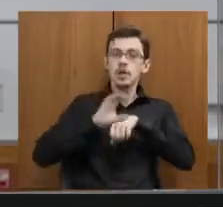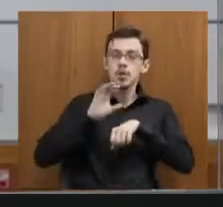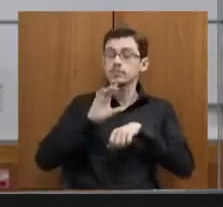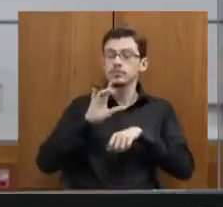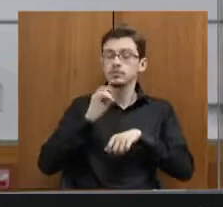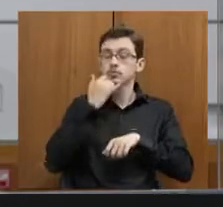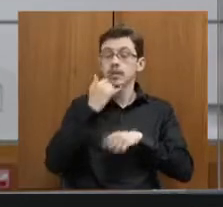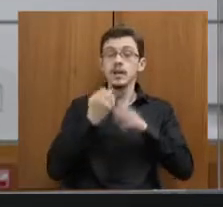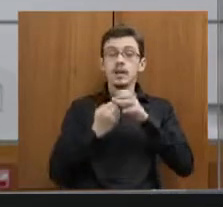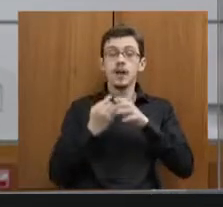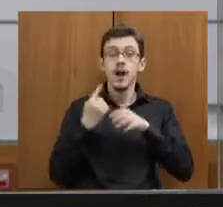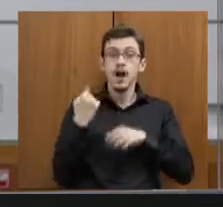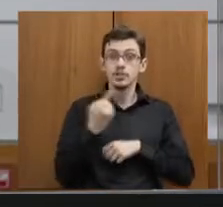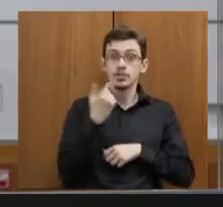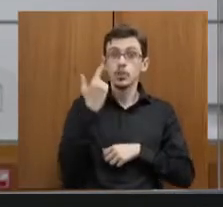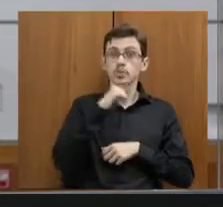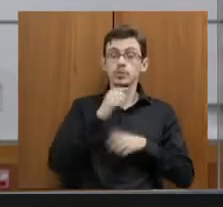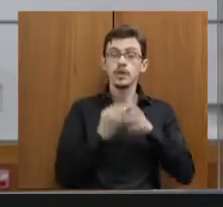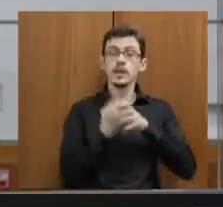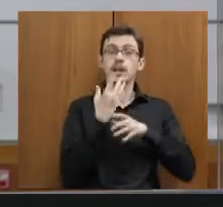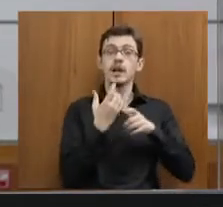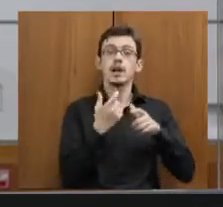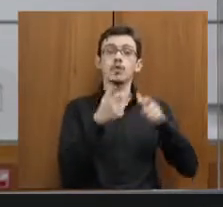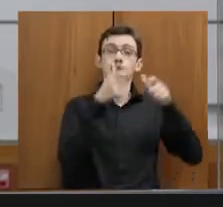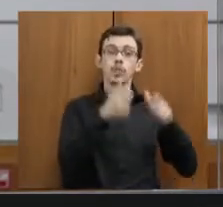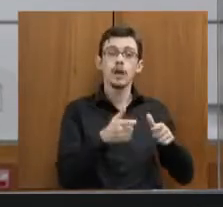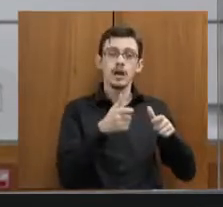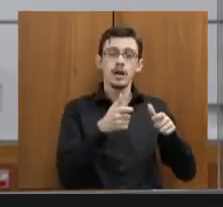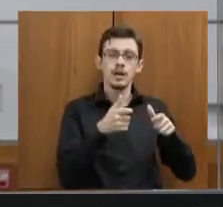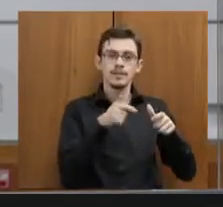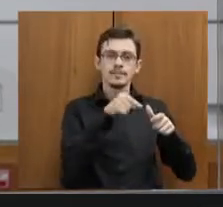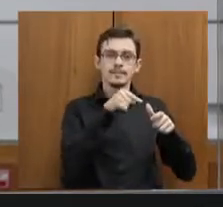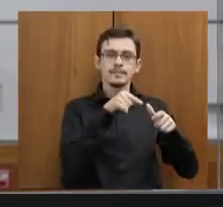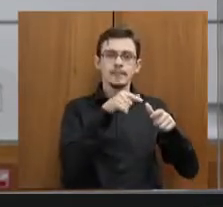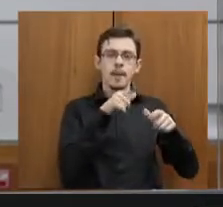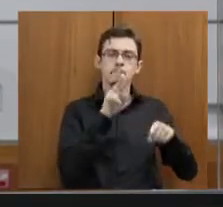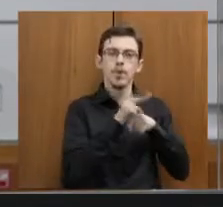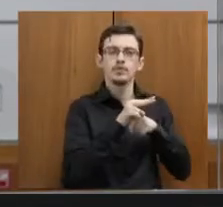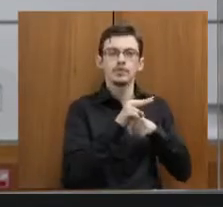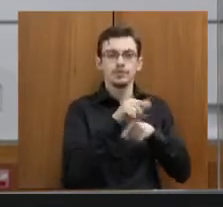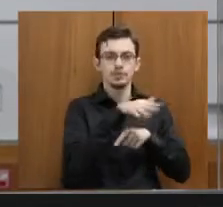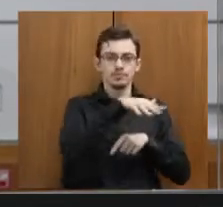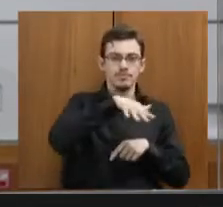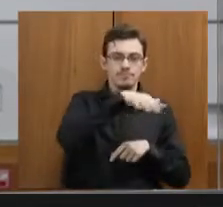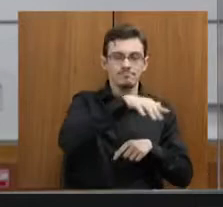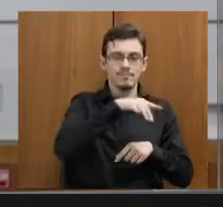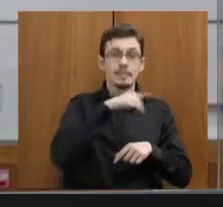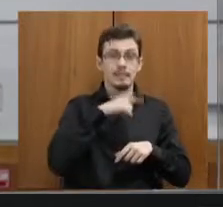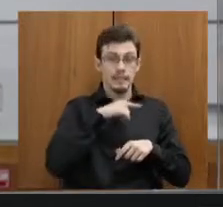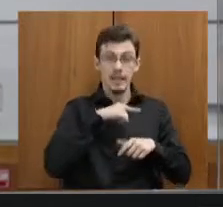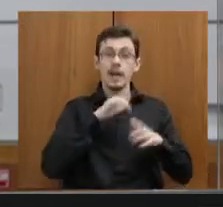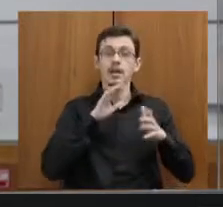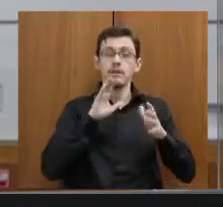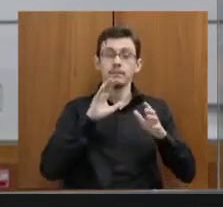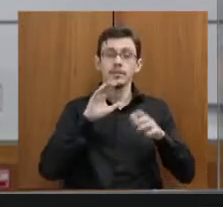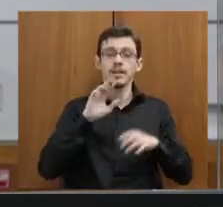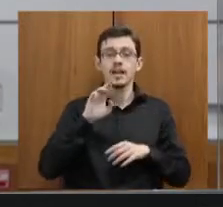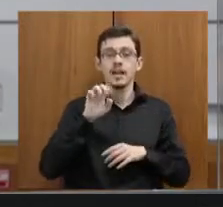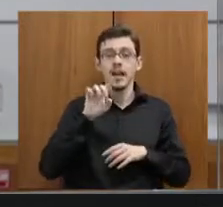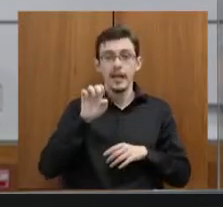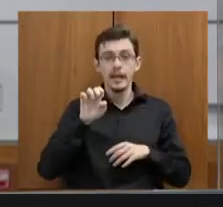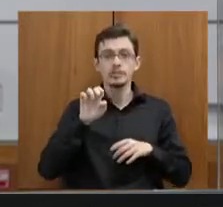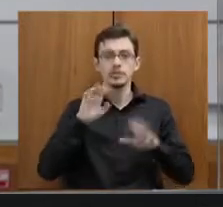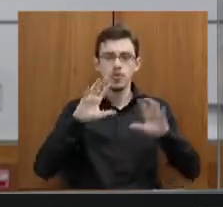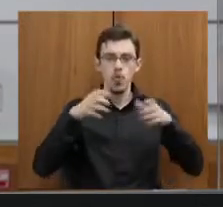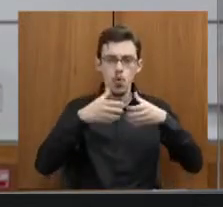os ovos direto com Conselho Municipal de promoção da igualdade do hotel com este órgão então para Horizonte tem essa rede está funcionando a partir do telegram